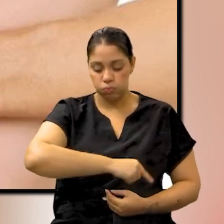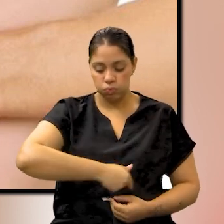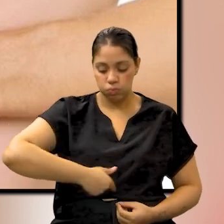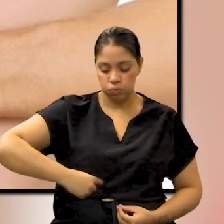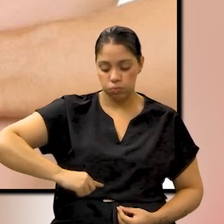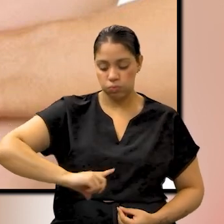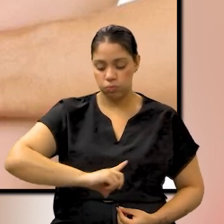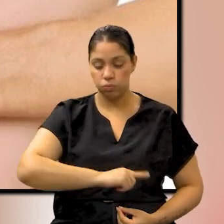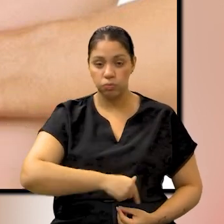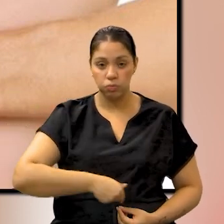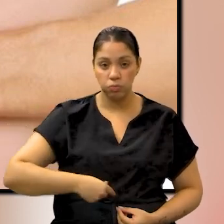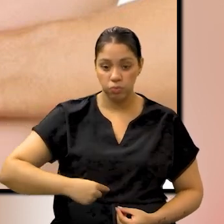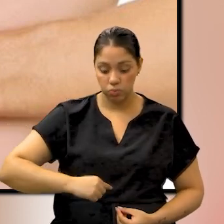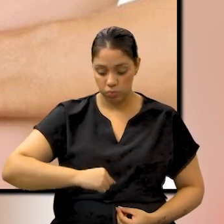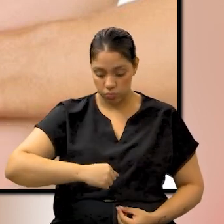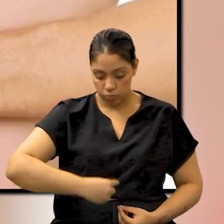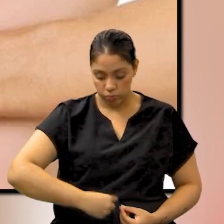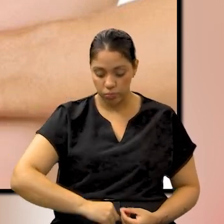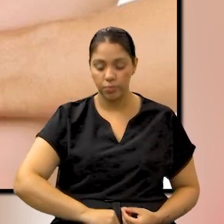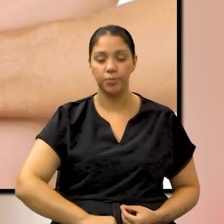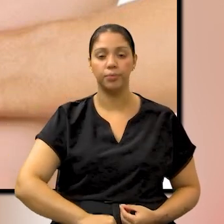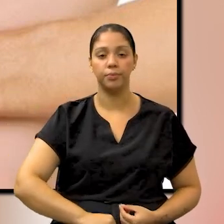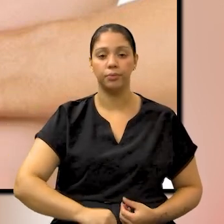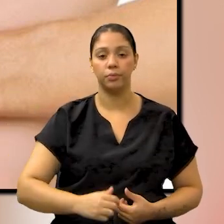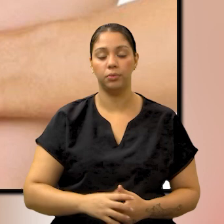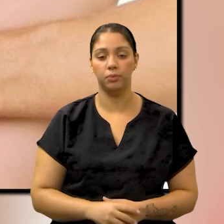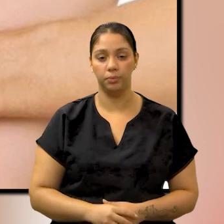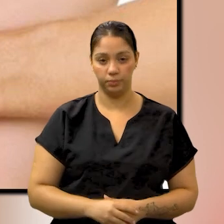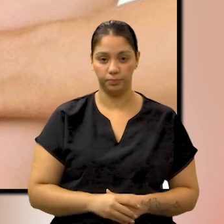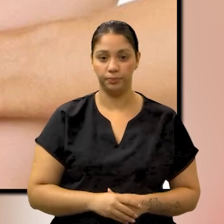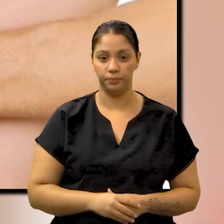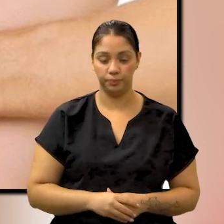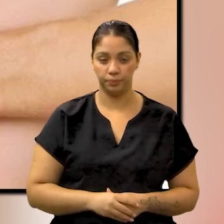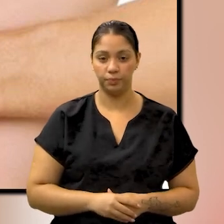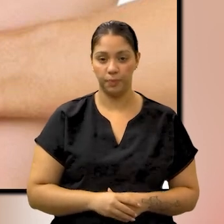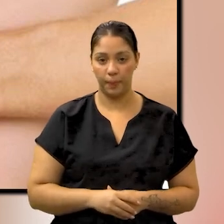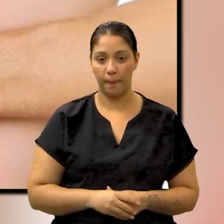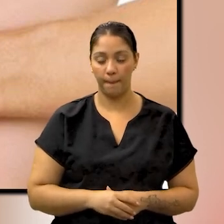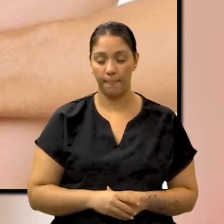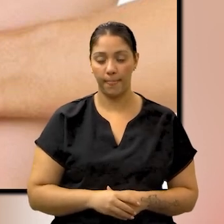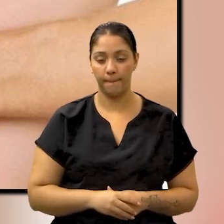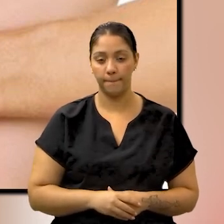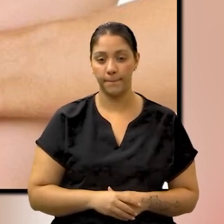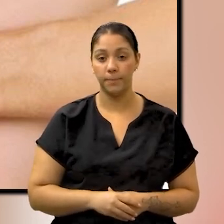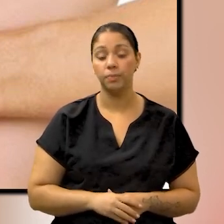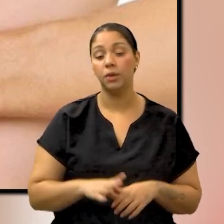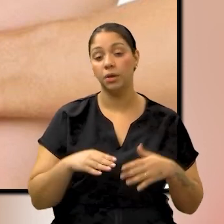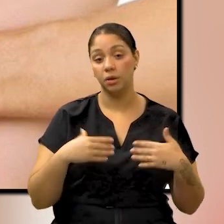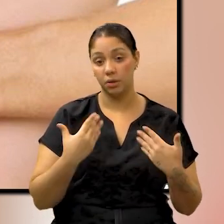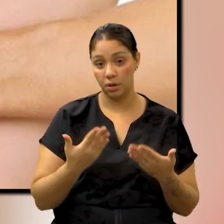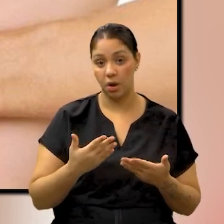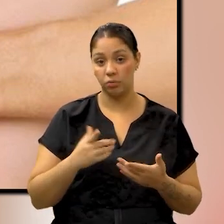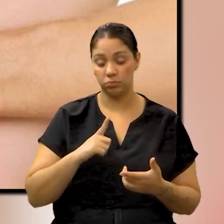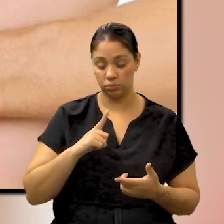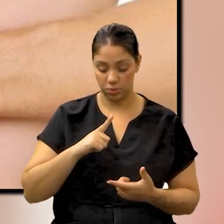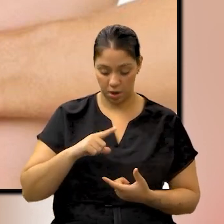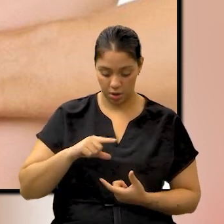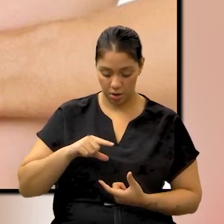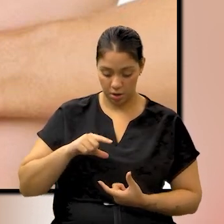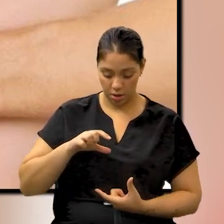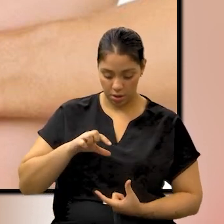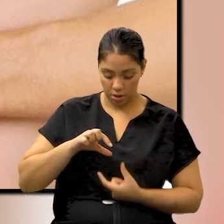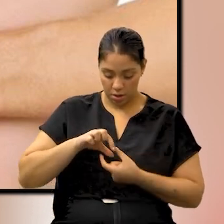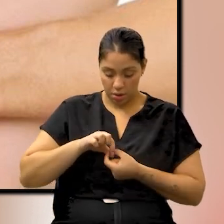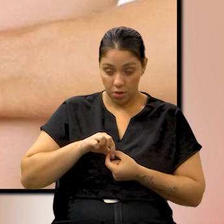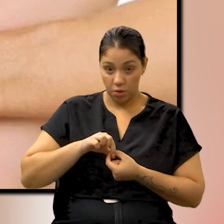né, da região do canal anal até a região mais alta do nosso trato gastrointestinal, que daí vai se encontrar